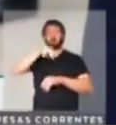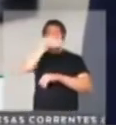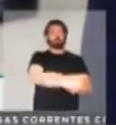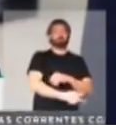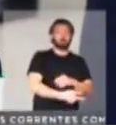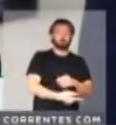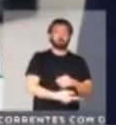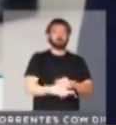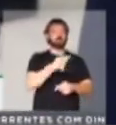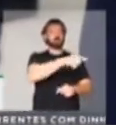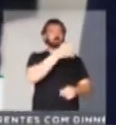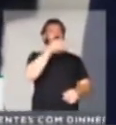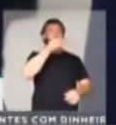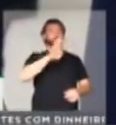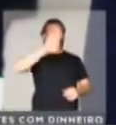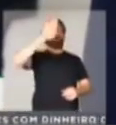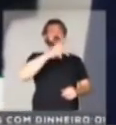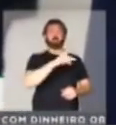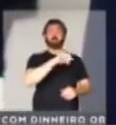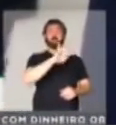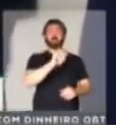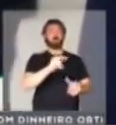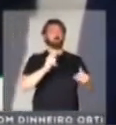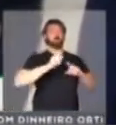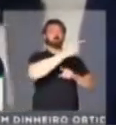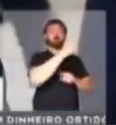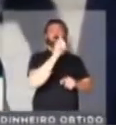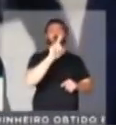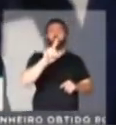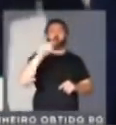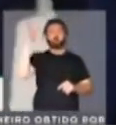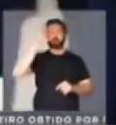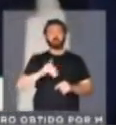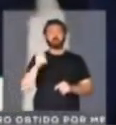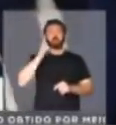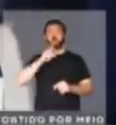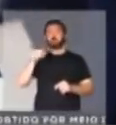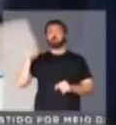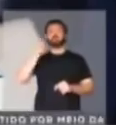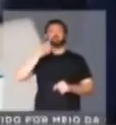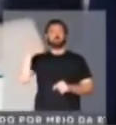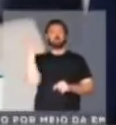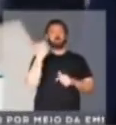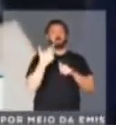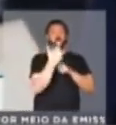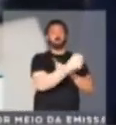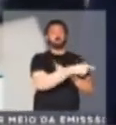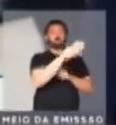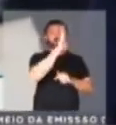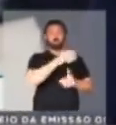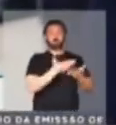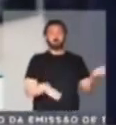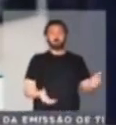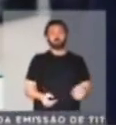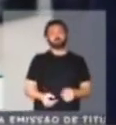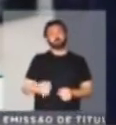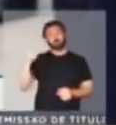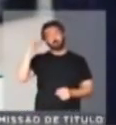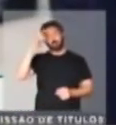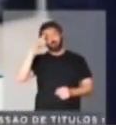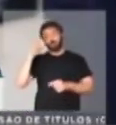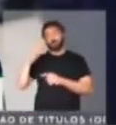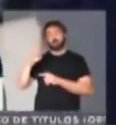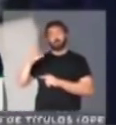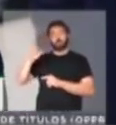na área, o juiz apita pênalti, os Estados Unidos ganham o jogo do Brasil. Foi mais ou menos isso que aconteceu com Moro e